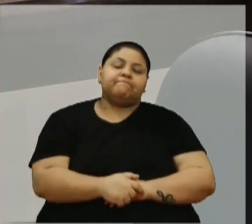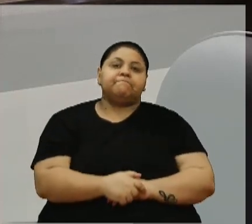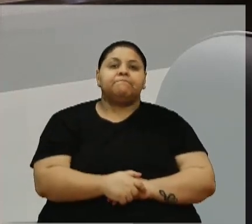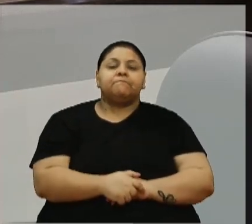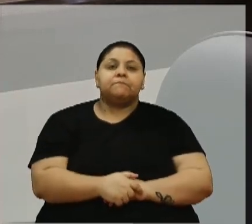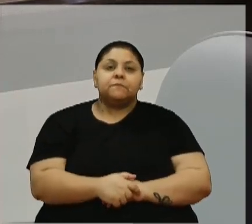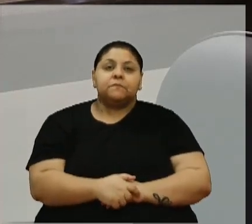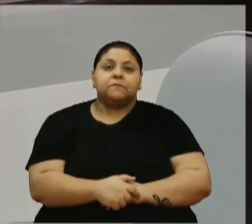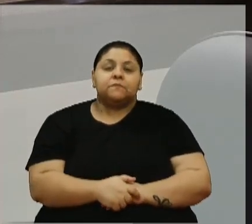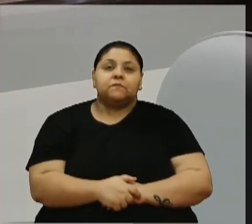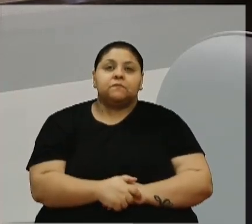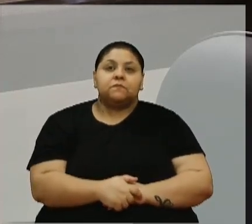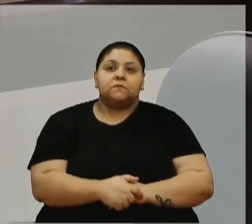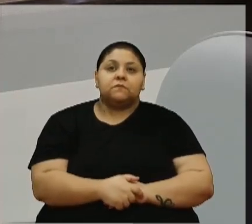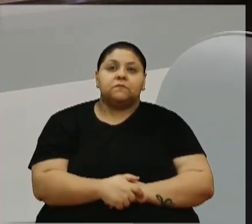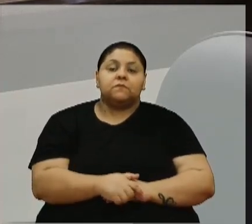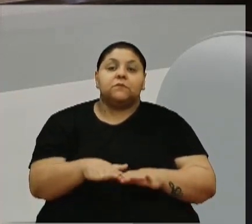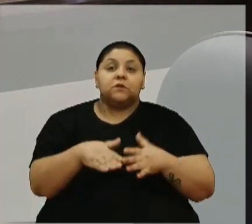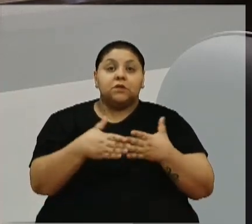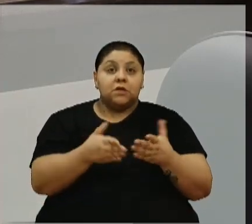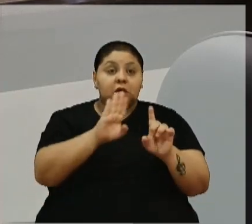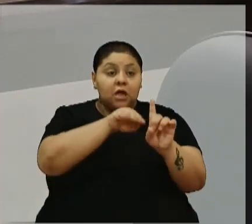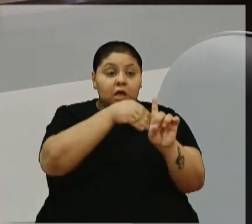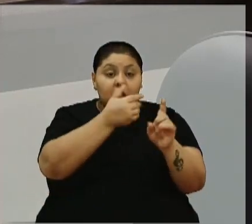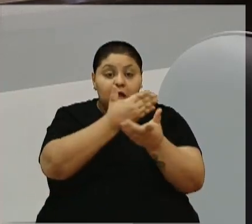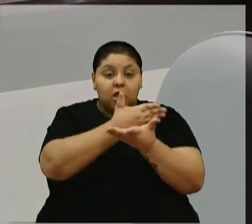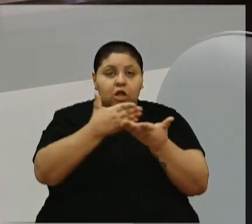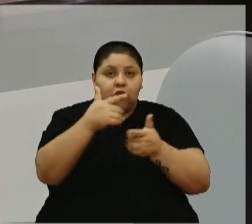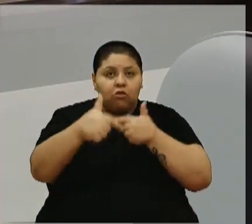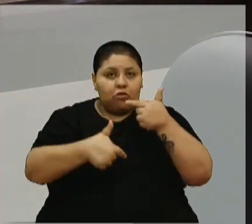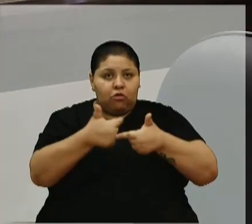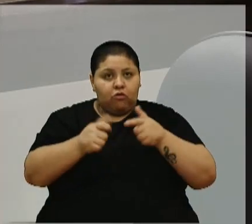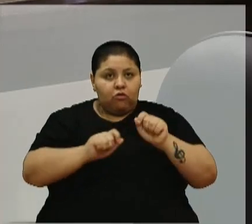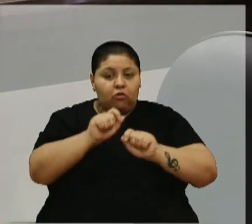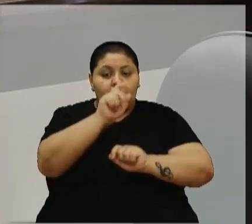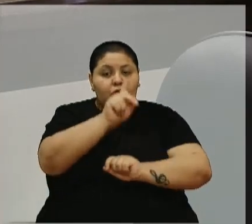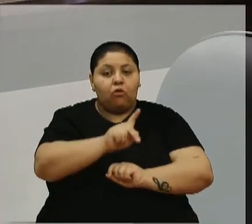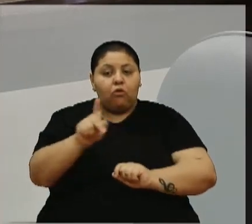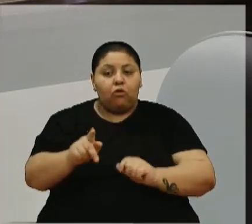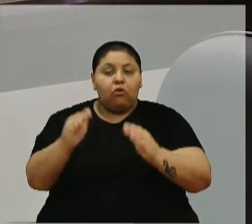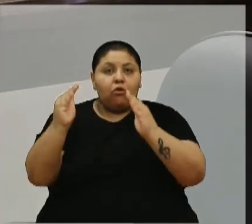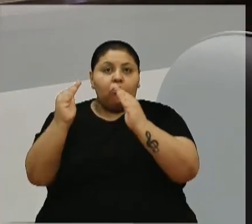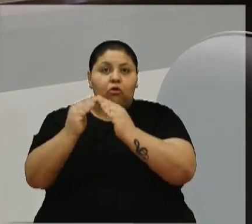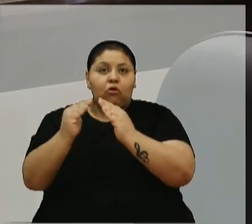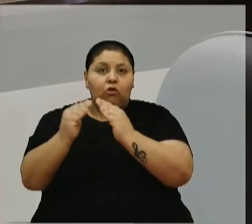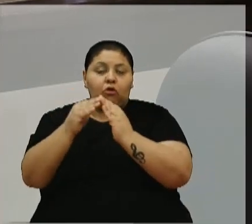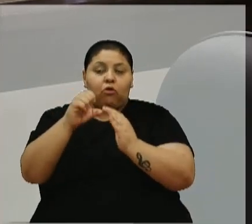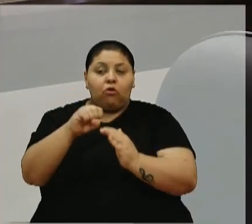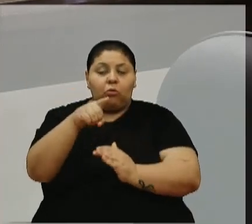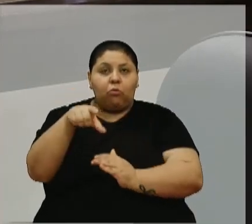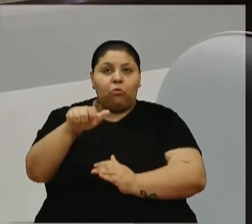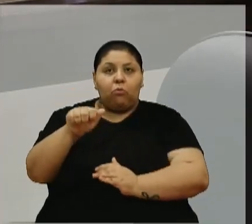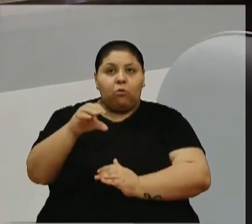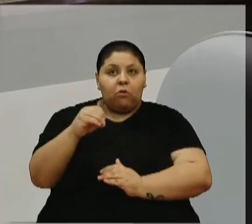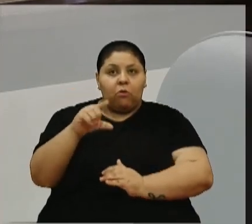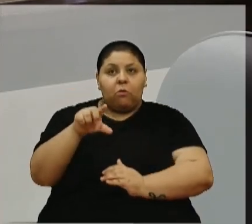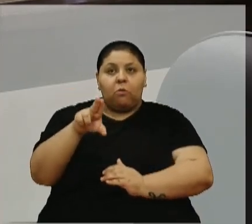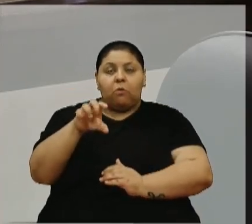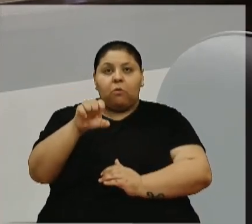Cassini. Quando Ema iniciou sua carreira como professora, ela residia em São Luís da Sexta Légua